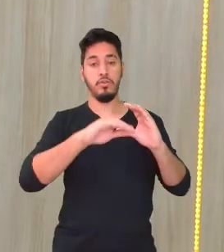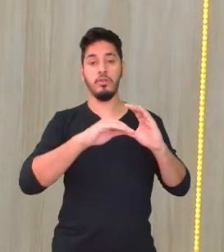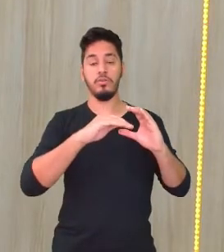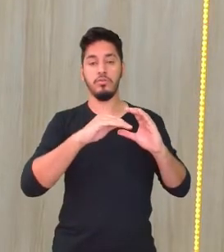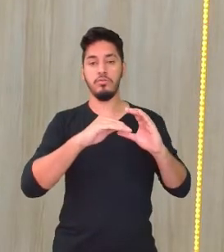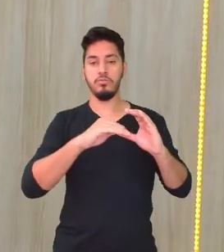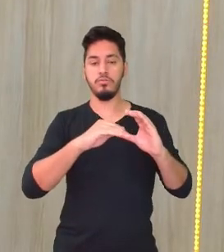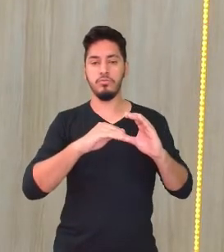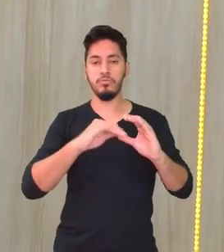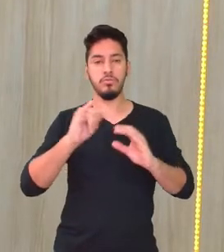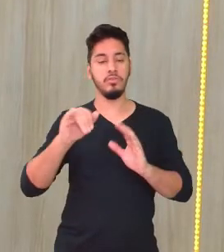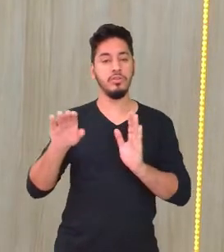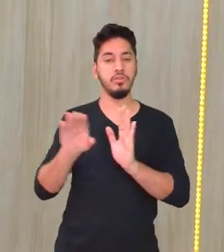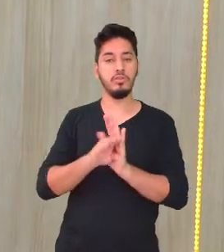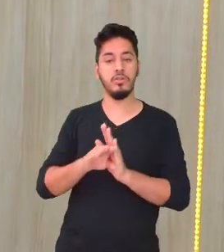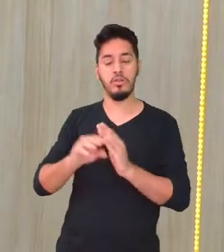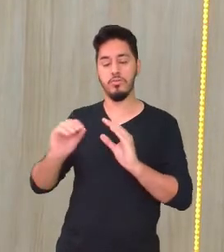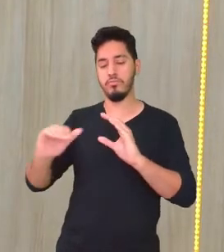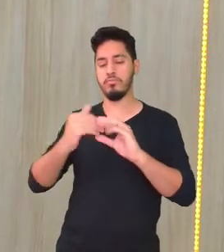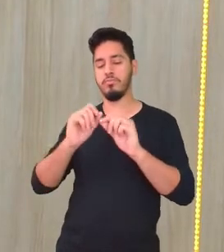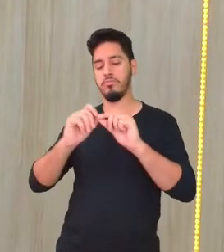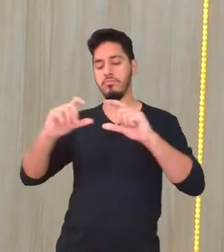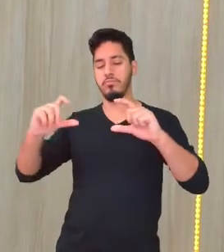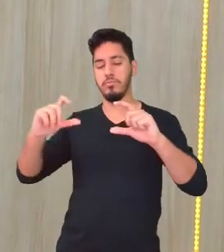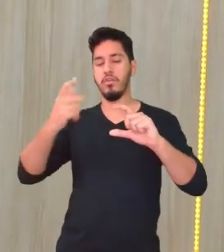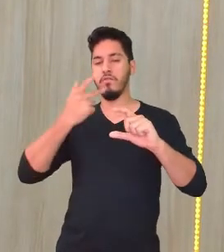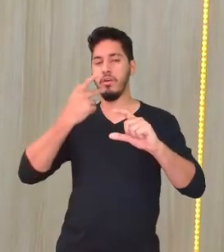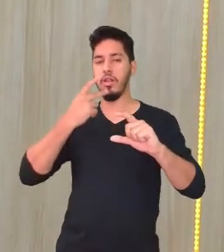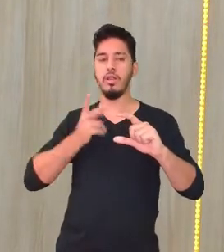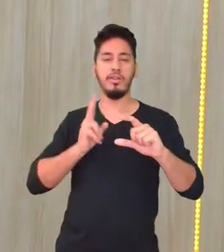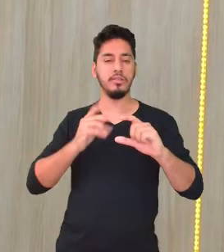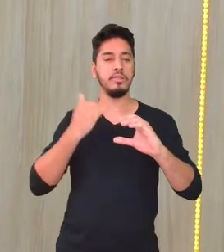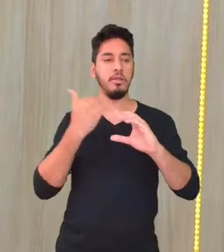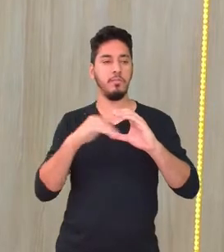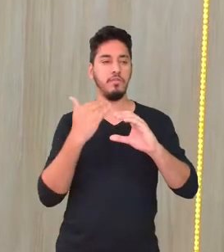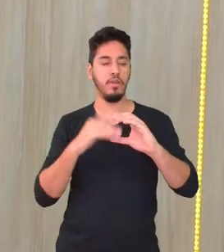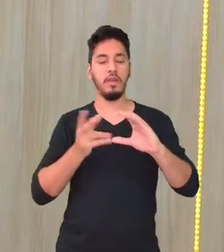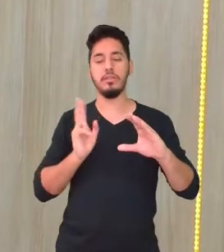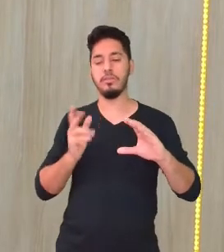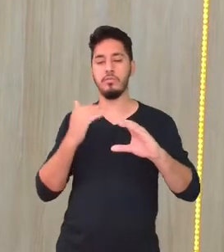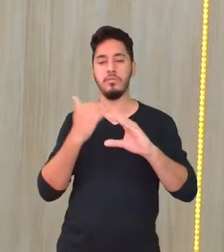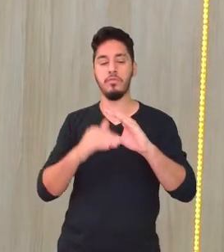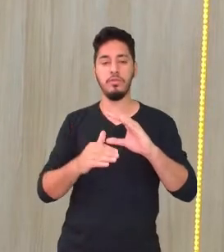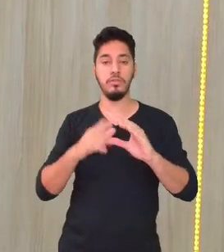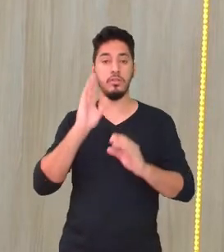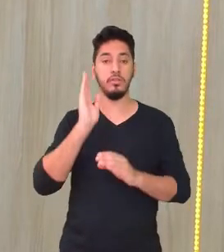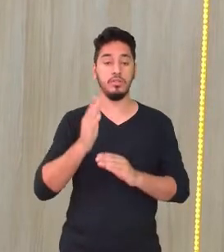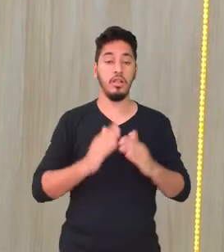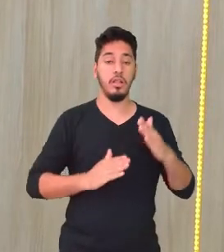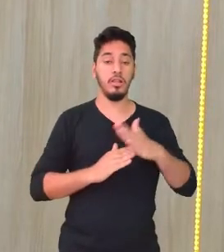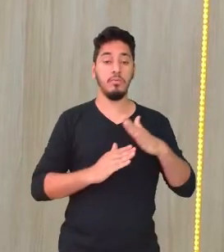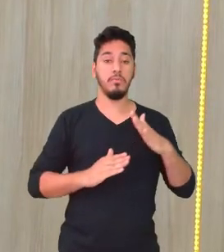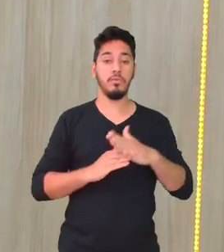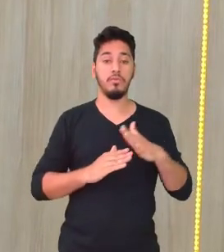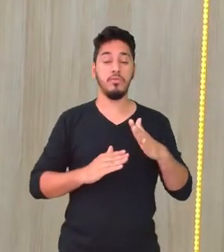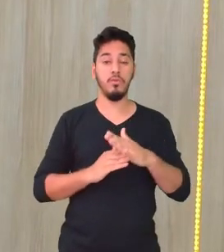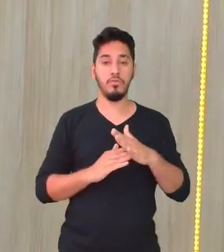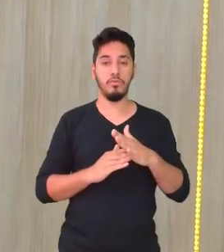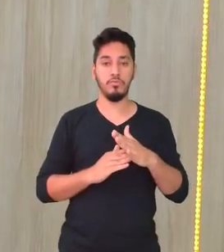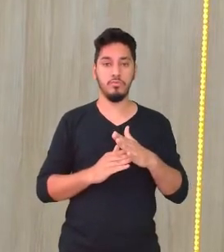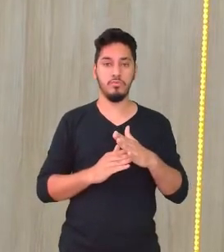frequência. Você recebe aquela mensagem, tem ali em cima, encaminhada com frequência. E eles até já limitaram, né, quando ela